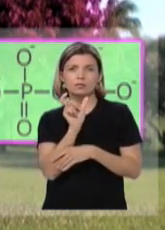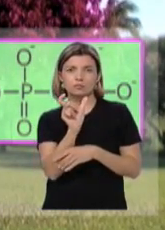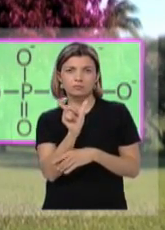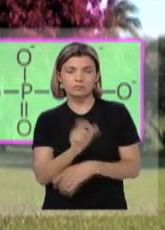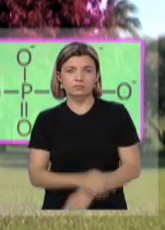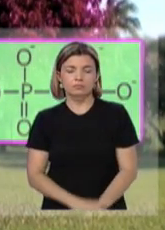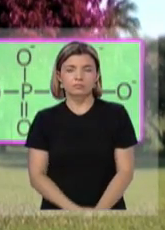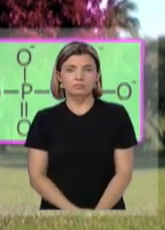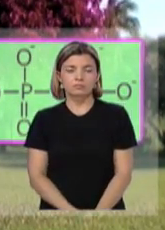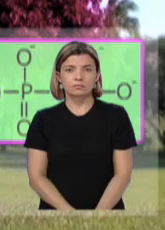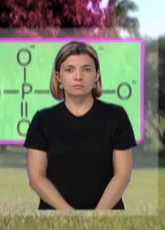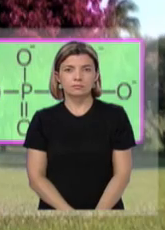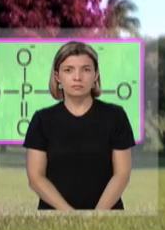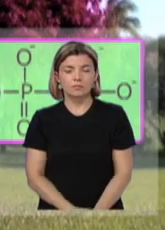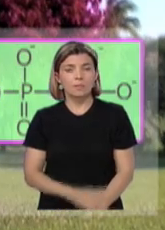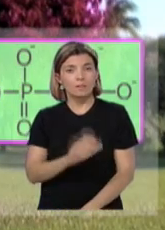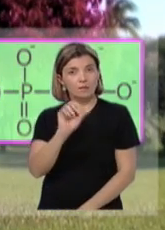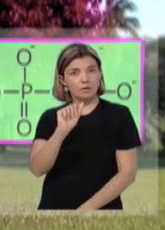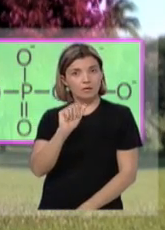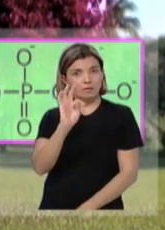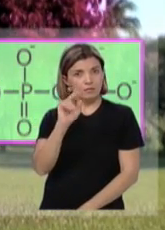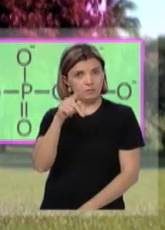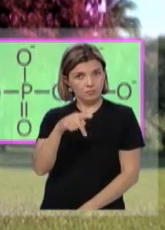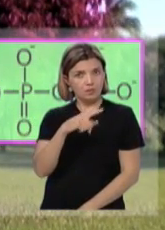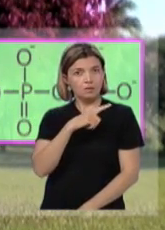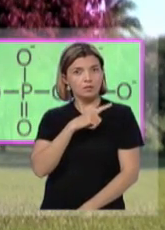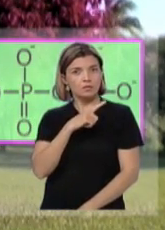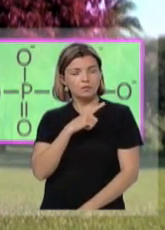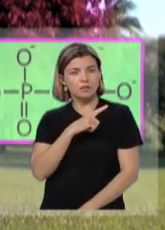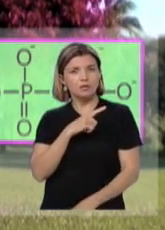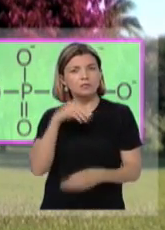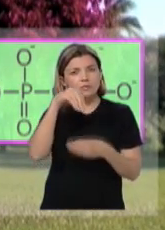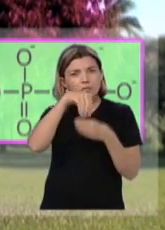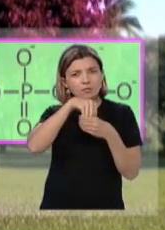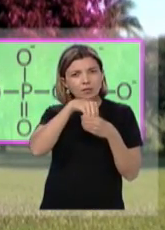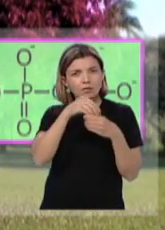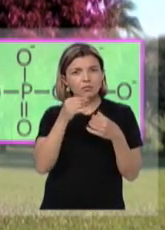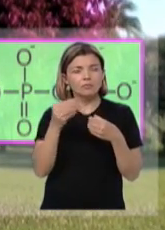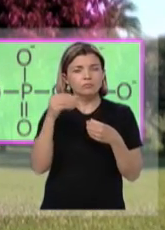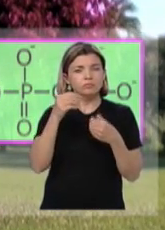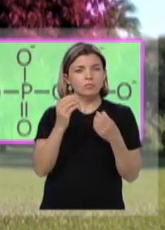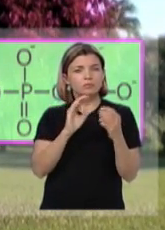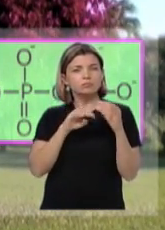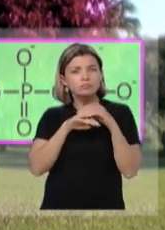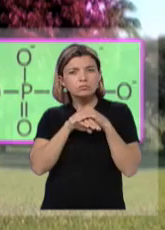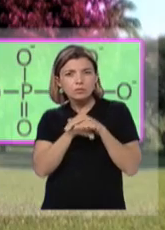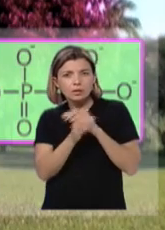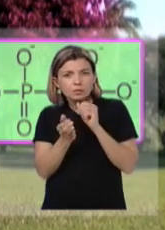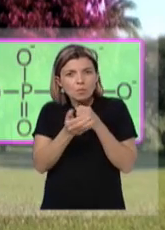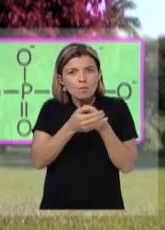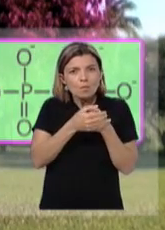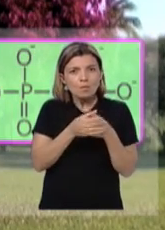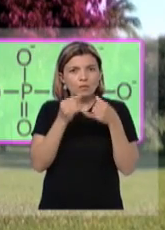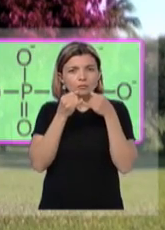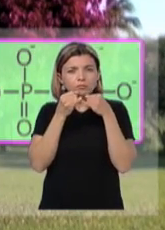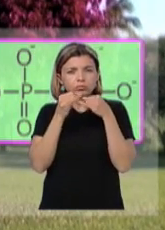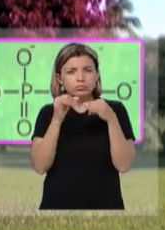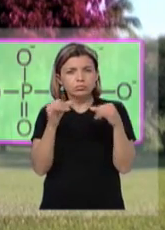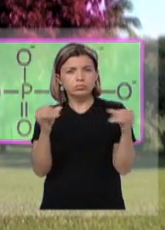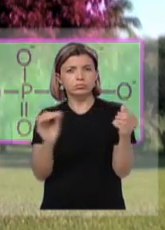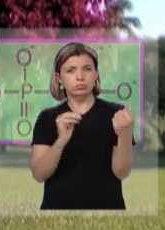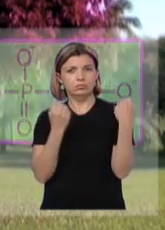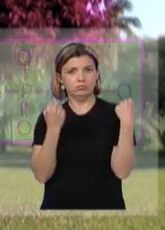adenosina trifosfato. O ATP é uma molécula de armazenamento de energia, presente em